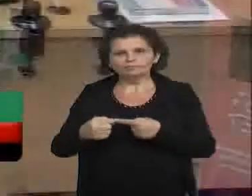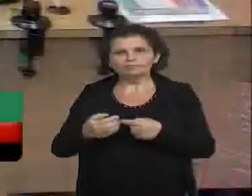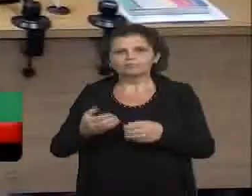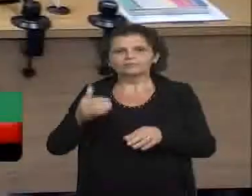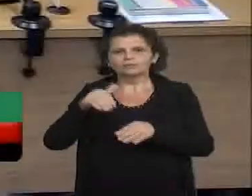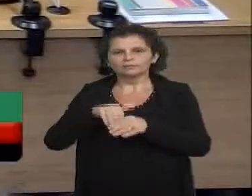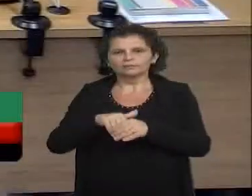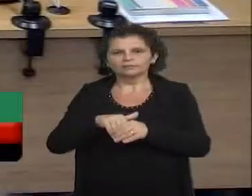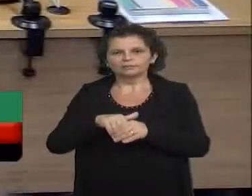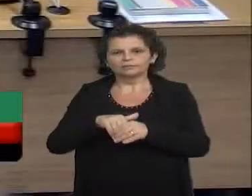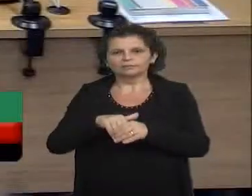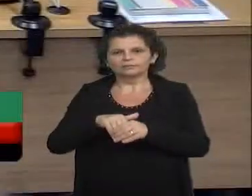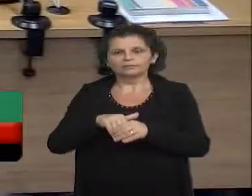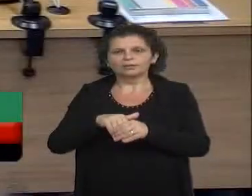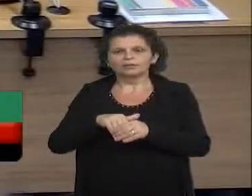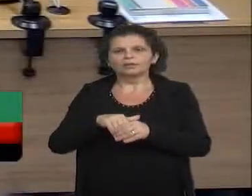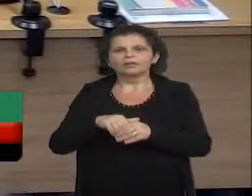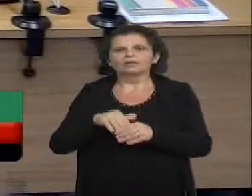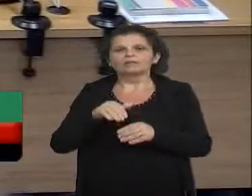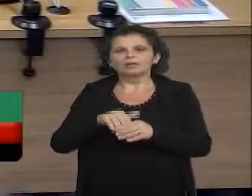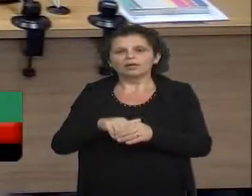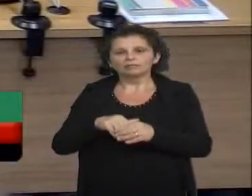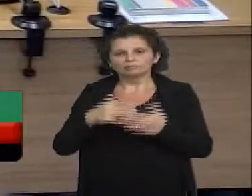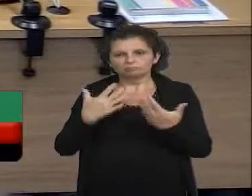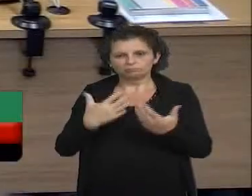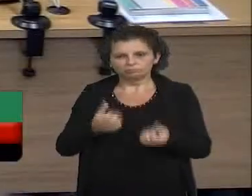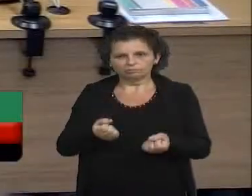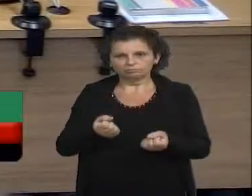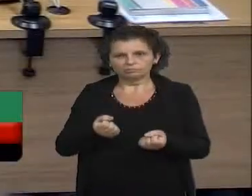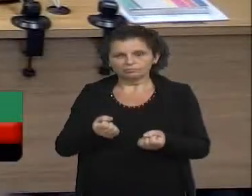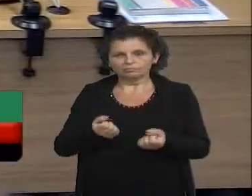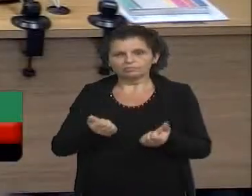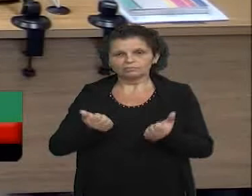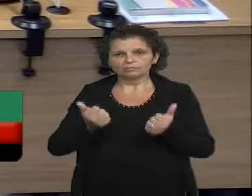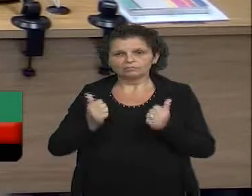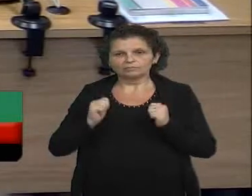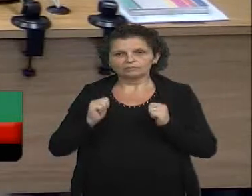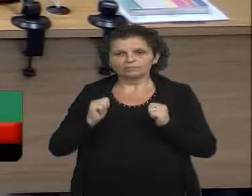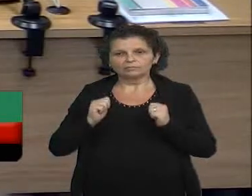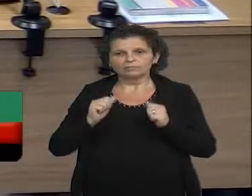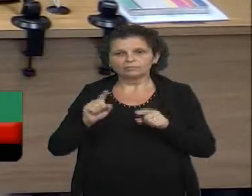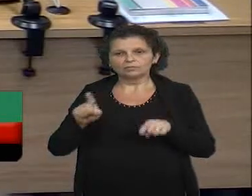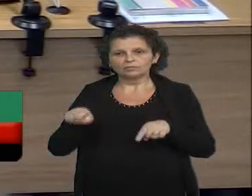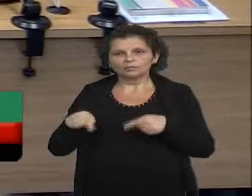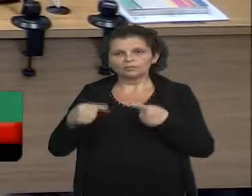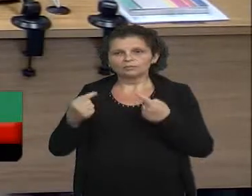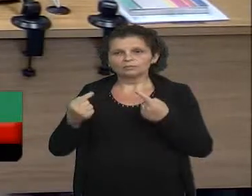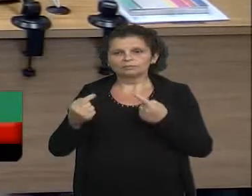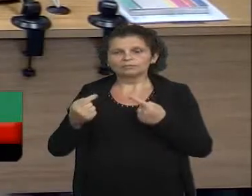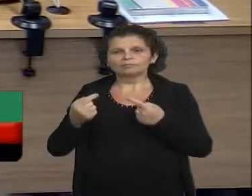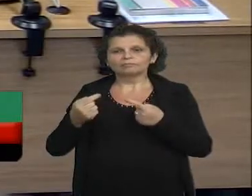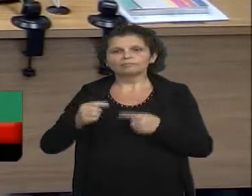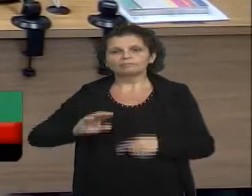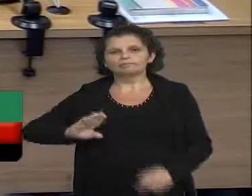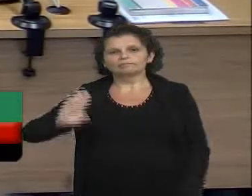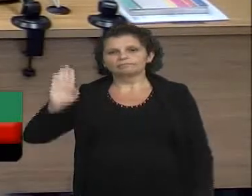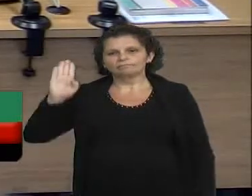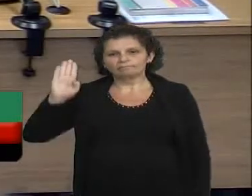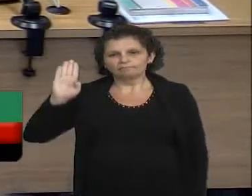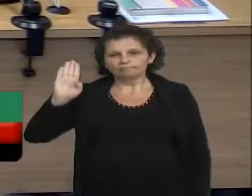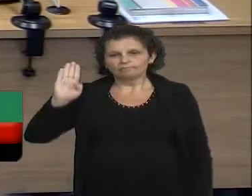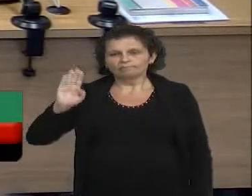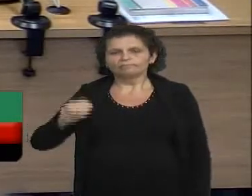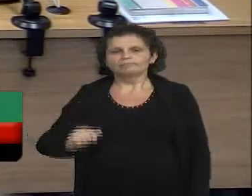em votação. Vereadores favoráveis, permaneçam como estão, os contrários